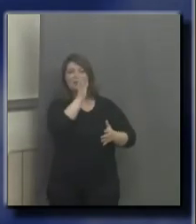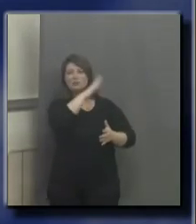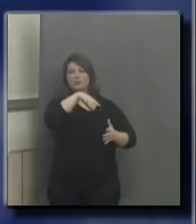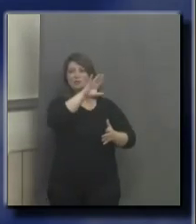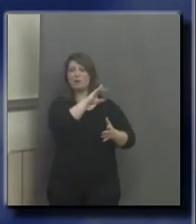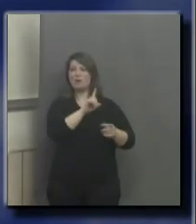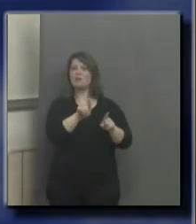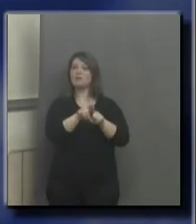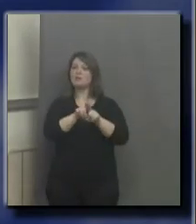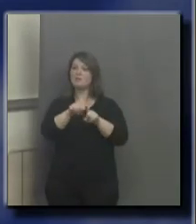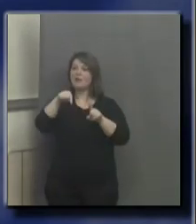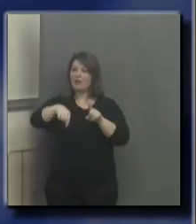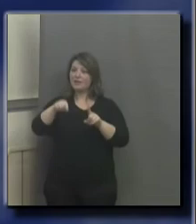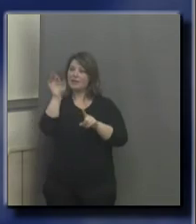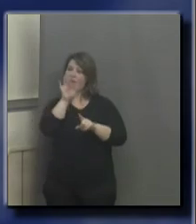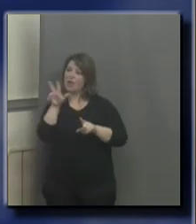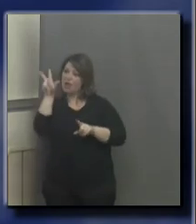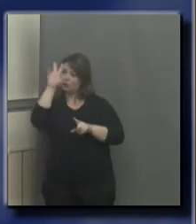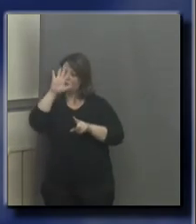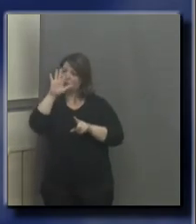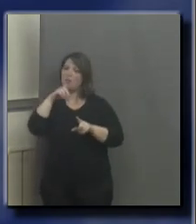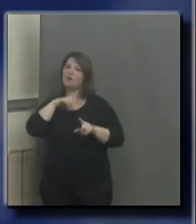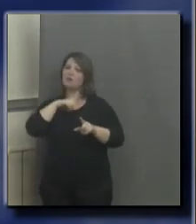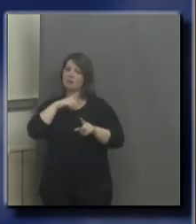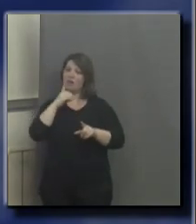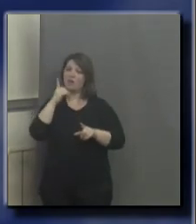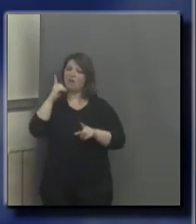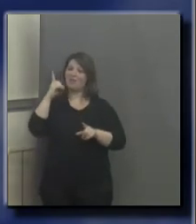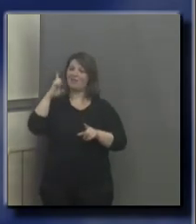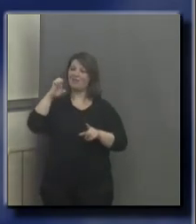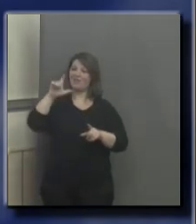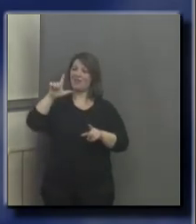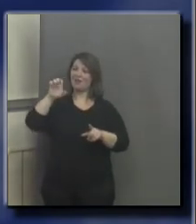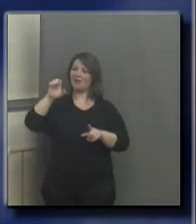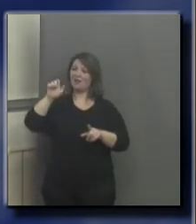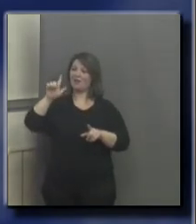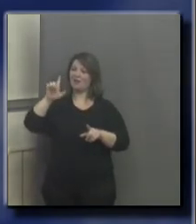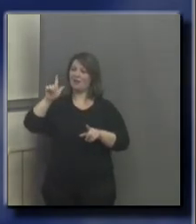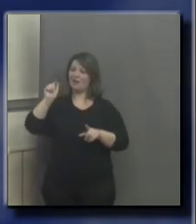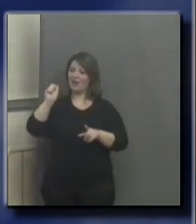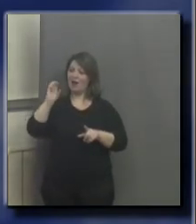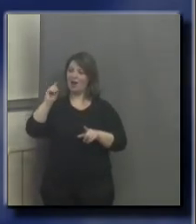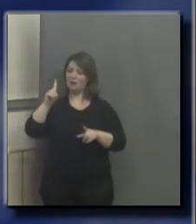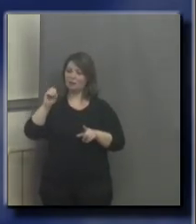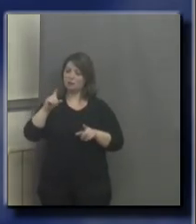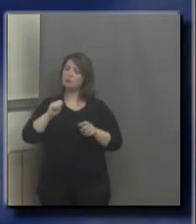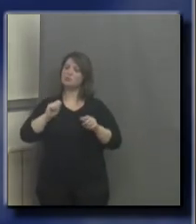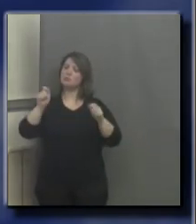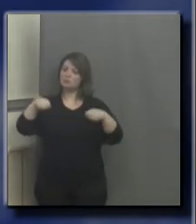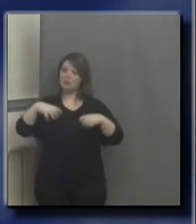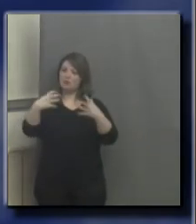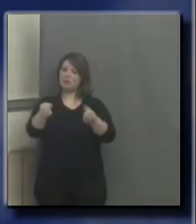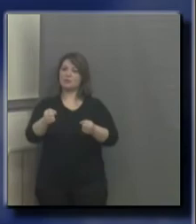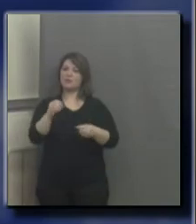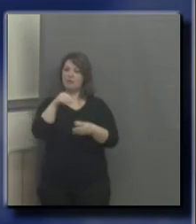elegerá delegados que participarão do Encontro Nacional. O Encontro Nacional ocorrerá em Brasília, no dia 5